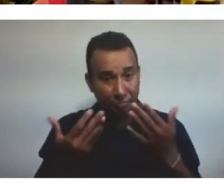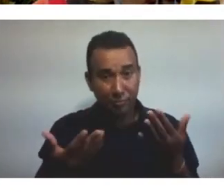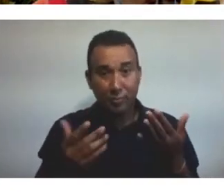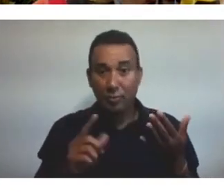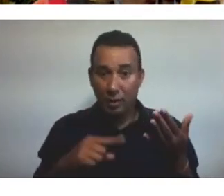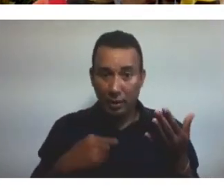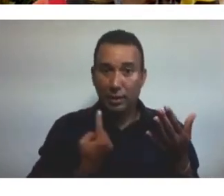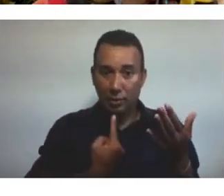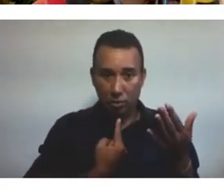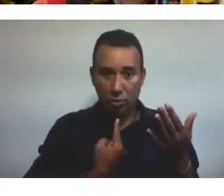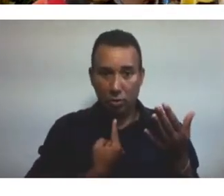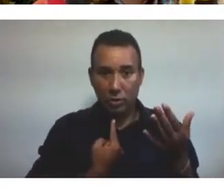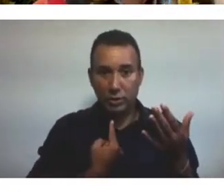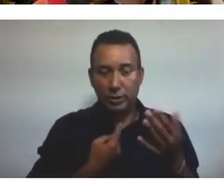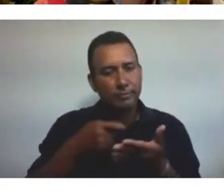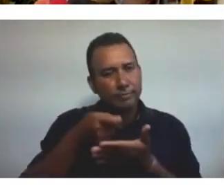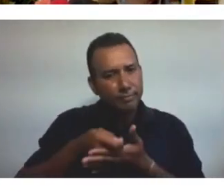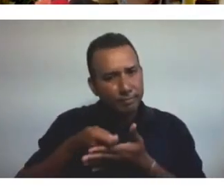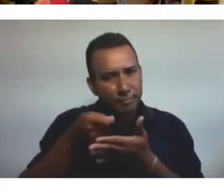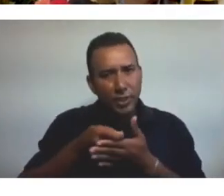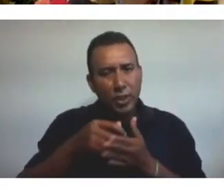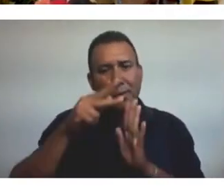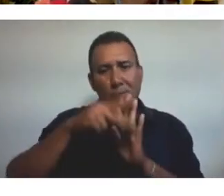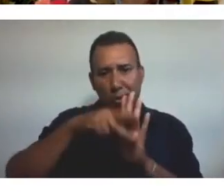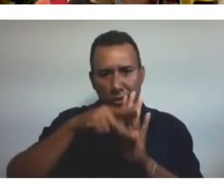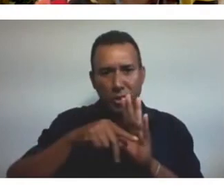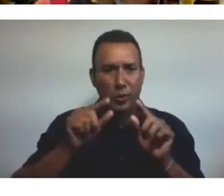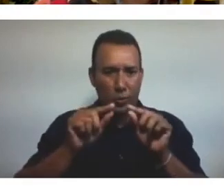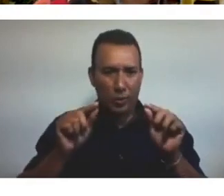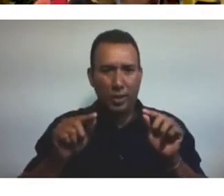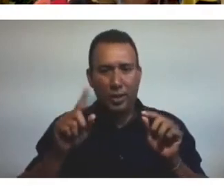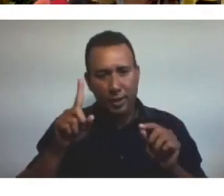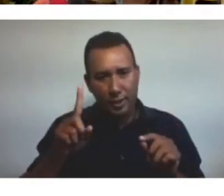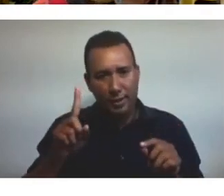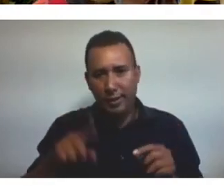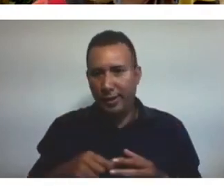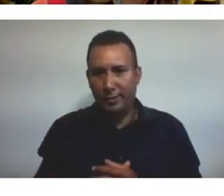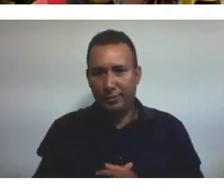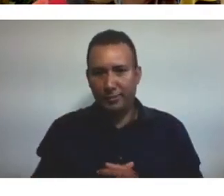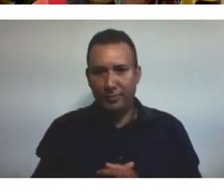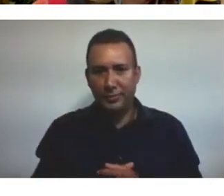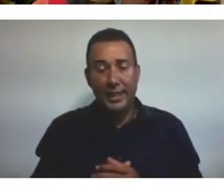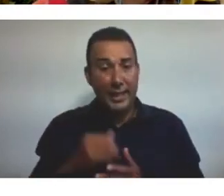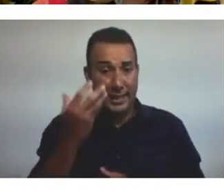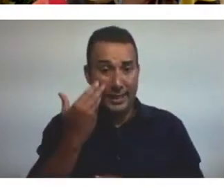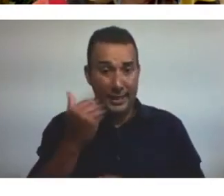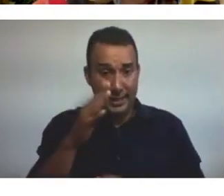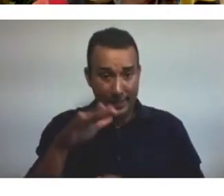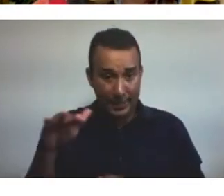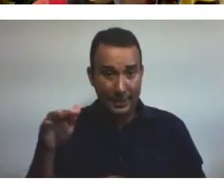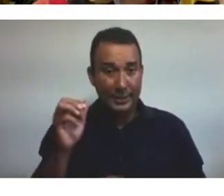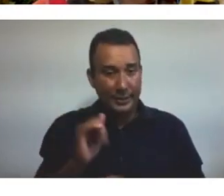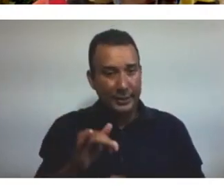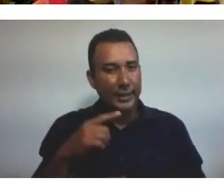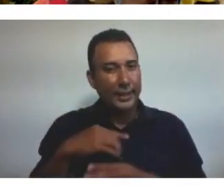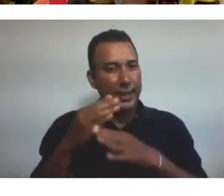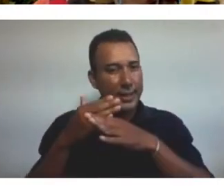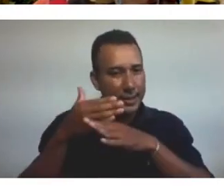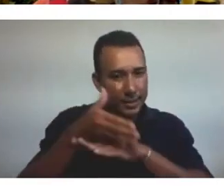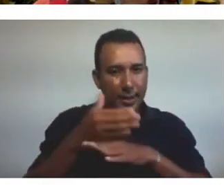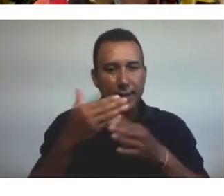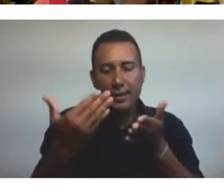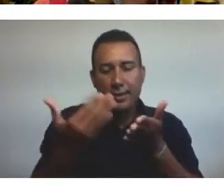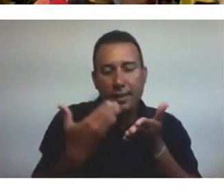nossa persistência nesse projeto é, sobretudo, porque a criança que tem acesso a livro,